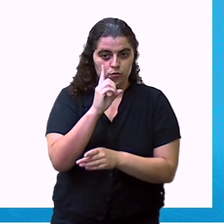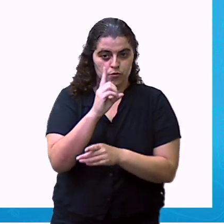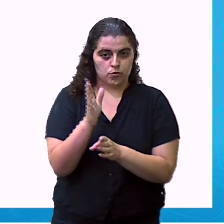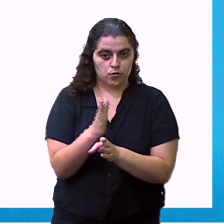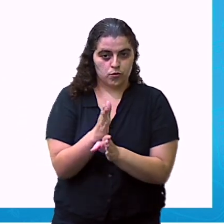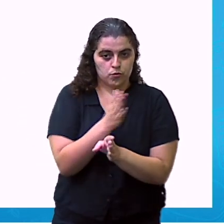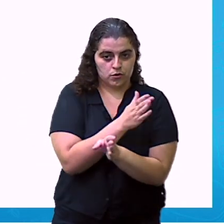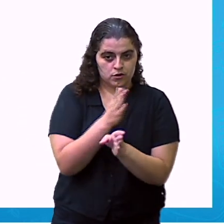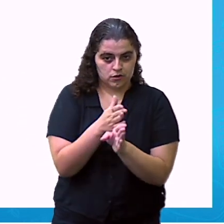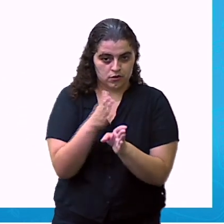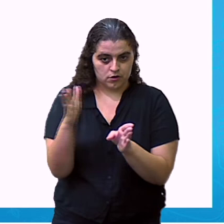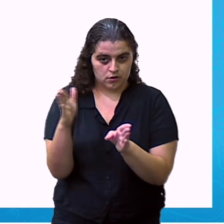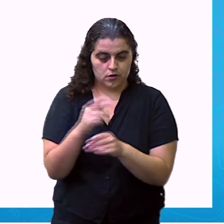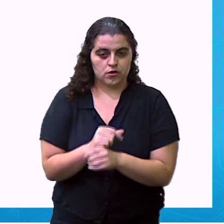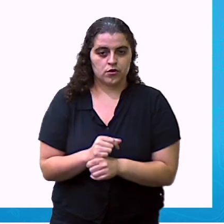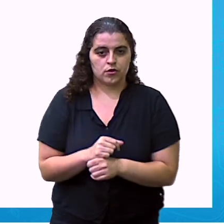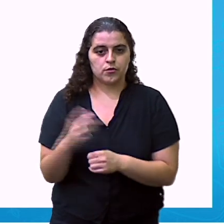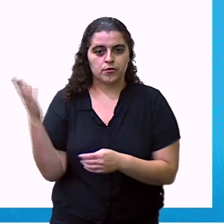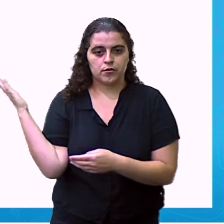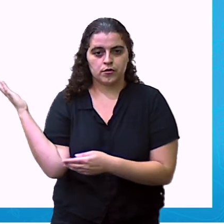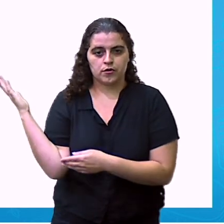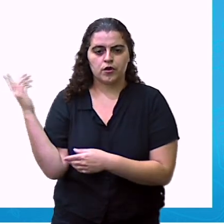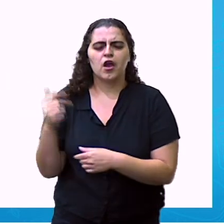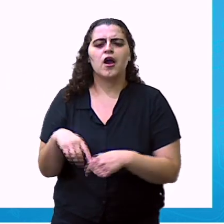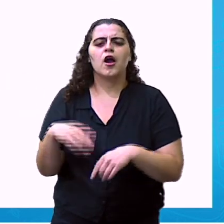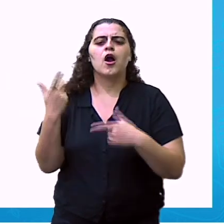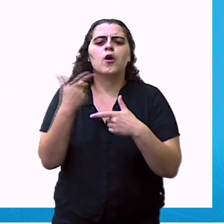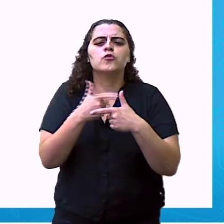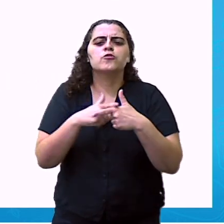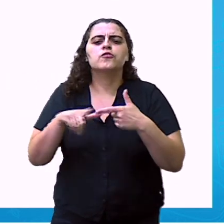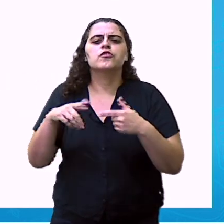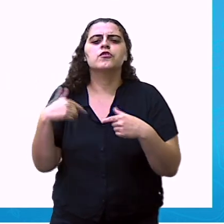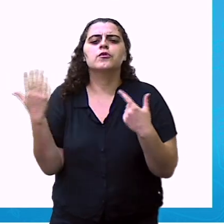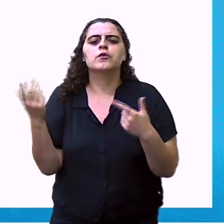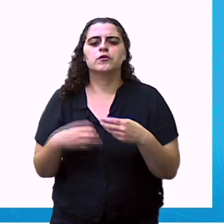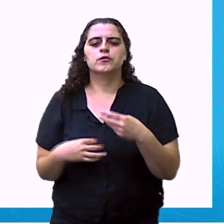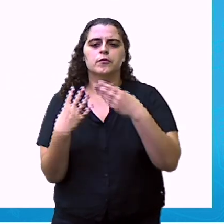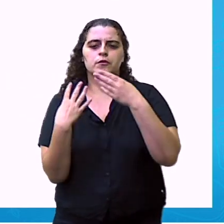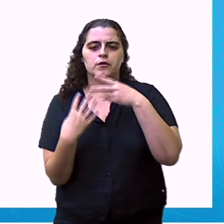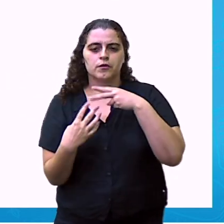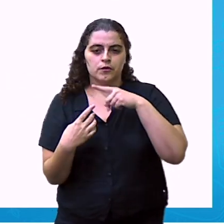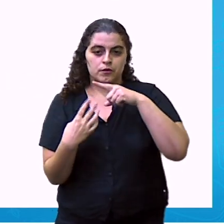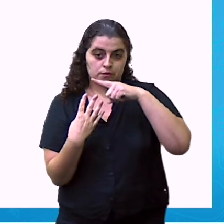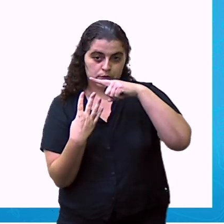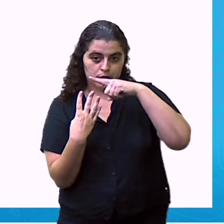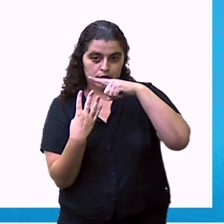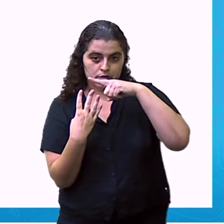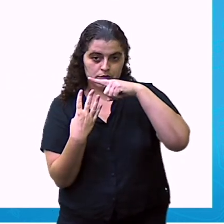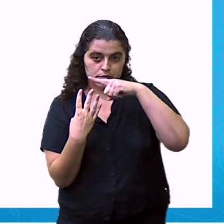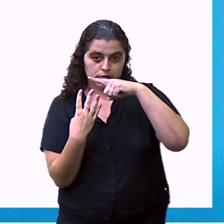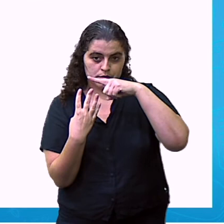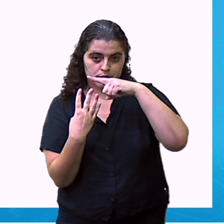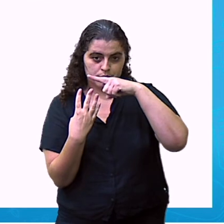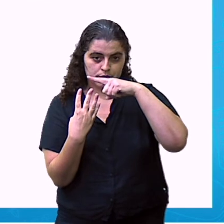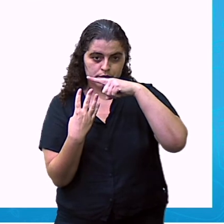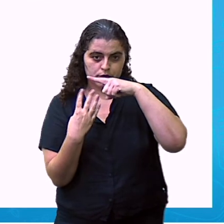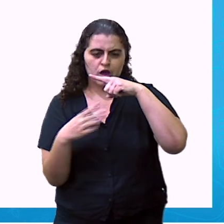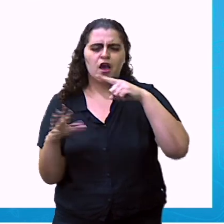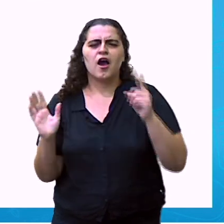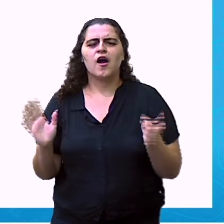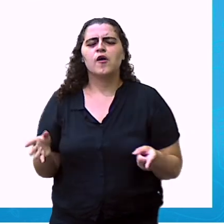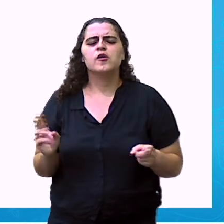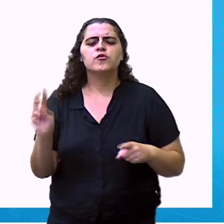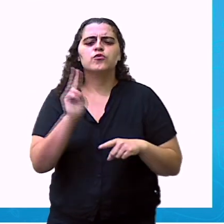nossa figura ela foi fracionada em quantas partes? Em 4 partes, que é o nosso denominador.